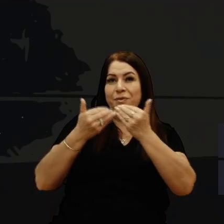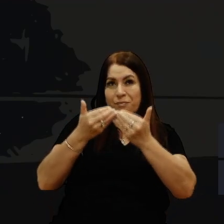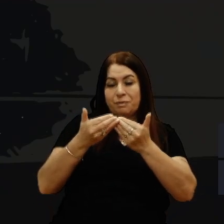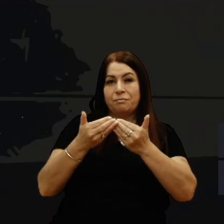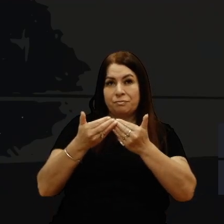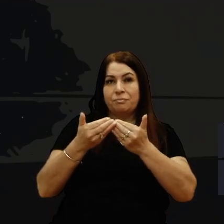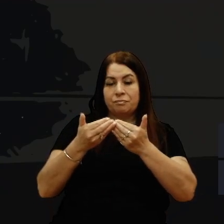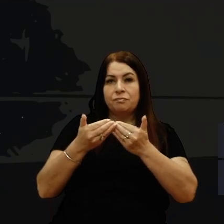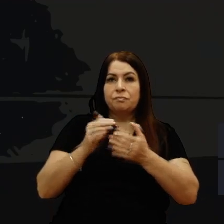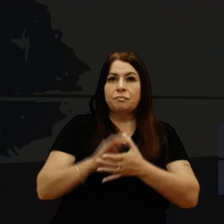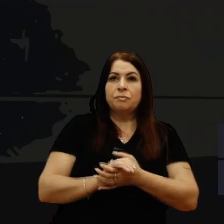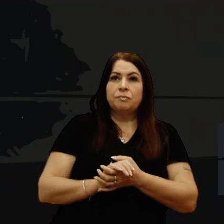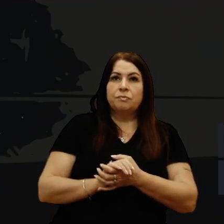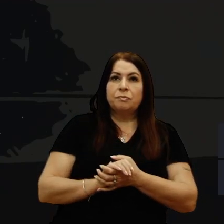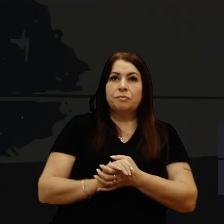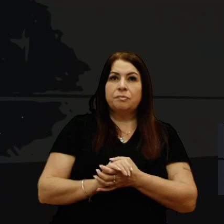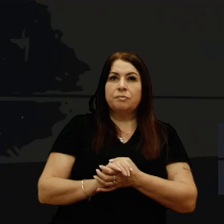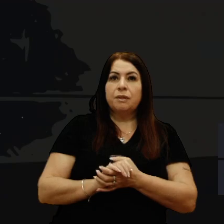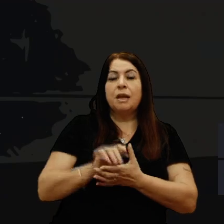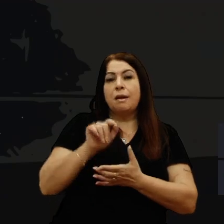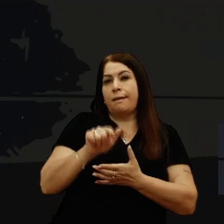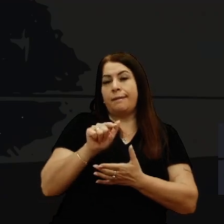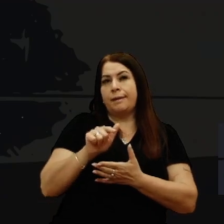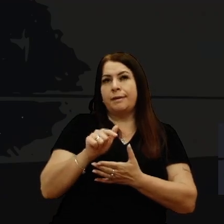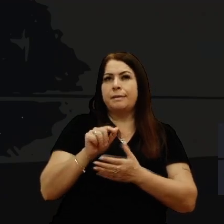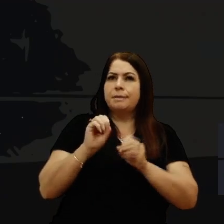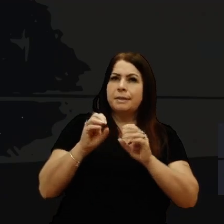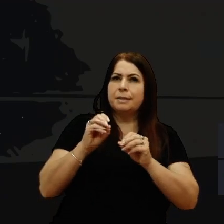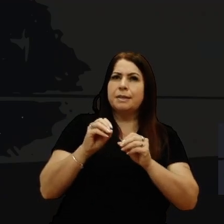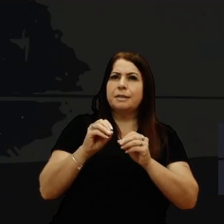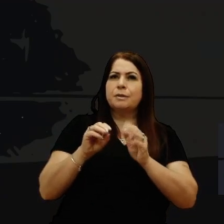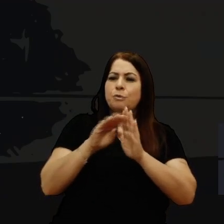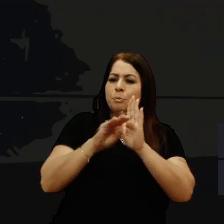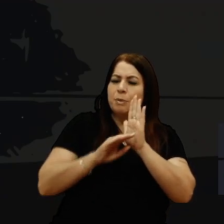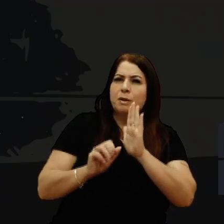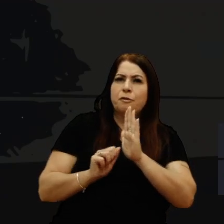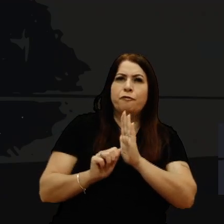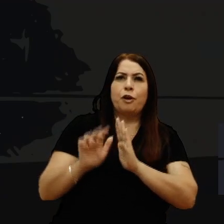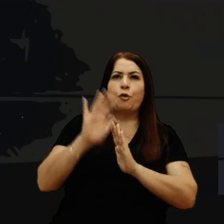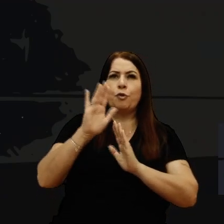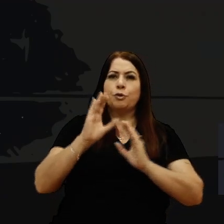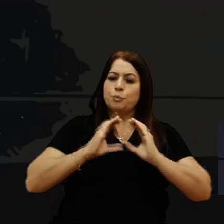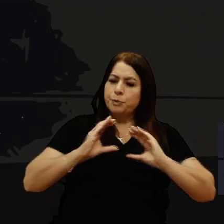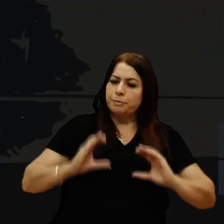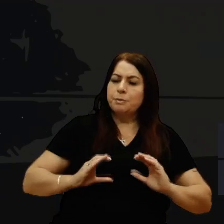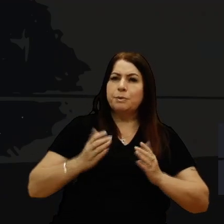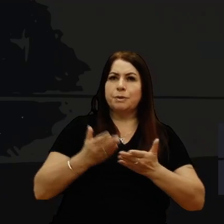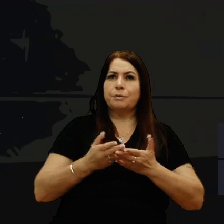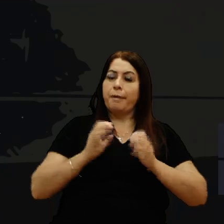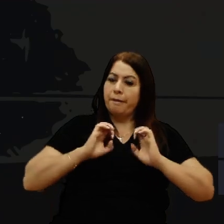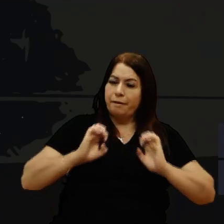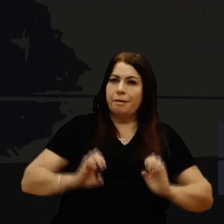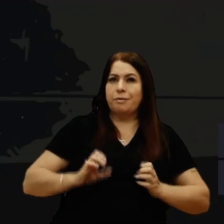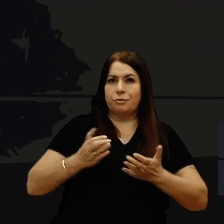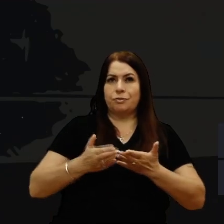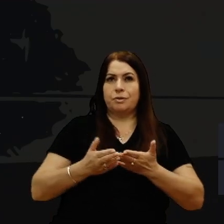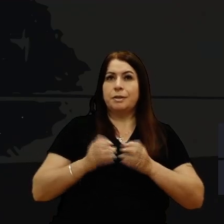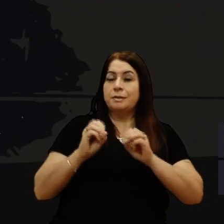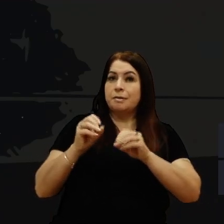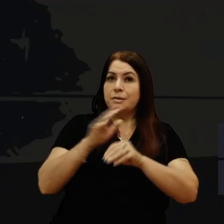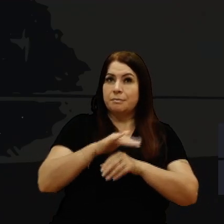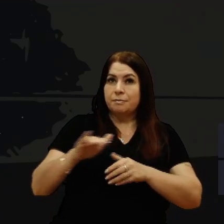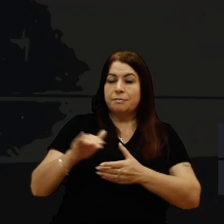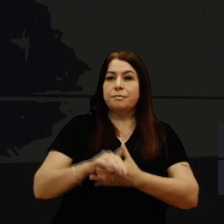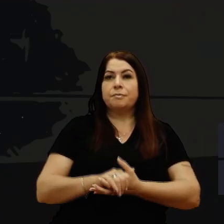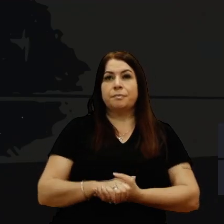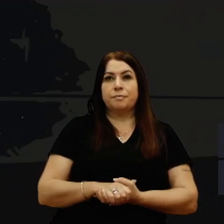né? Então, ali é muito ensinado muito princípio, valor, conduta, né, ética, né, ensinado para essas